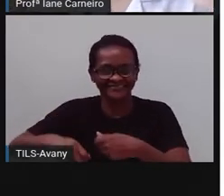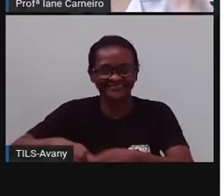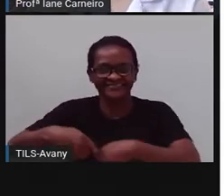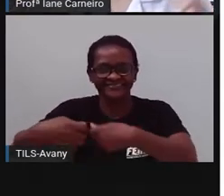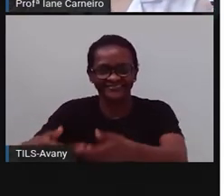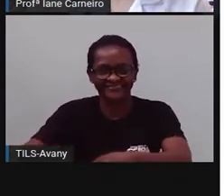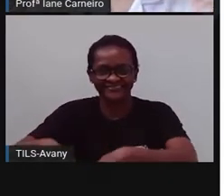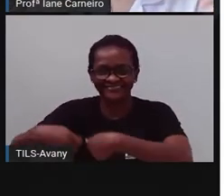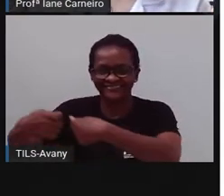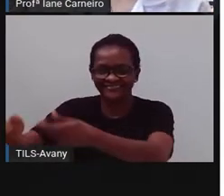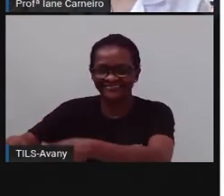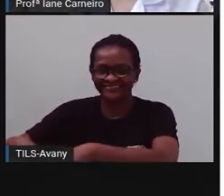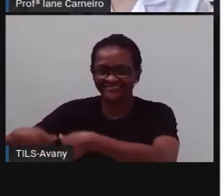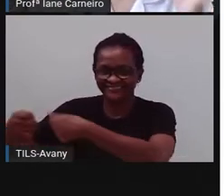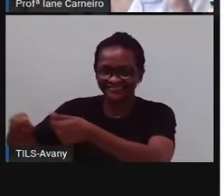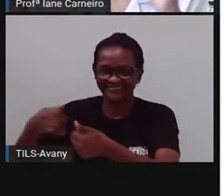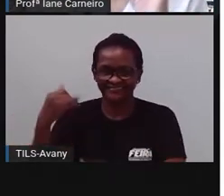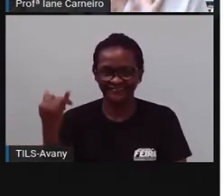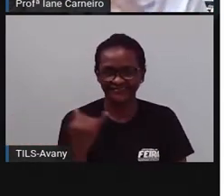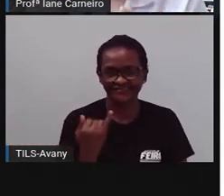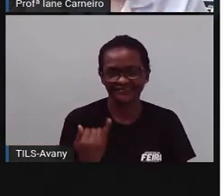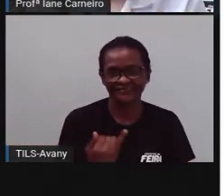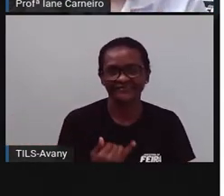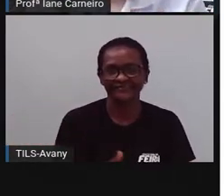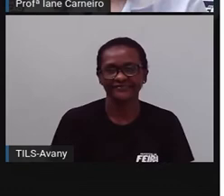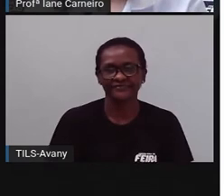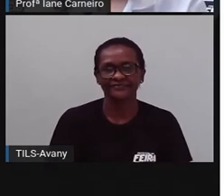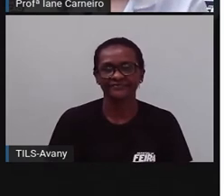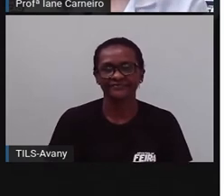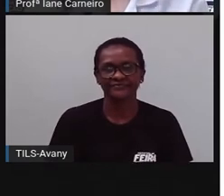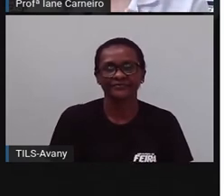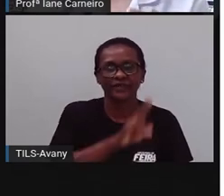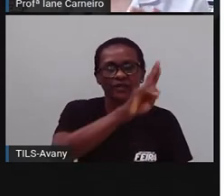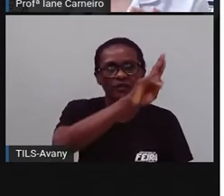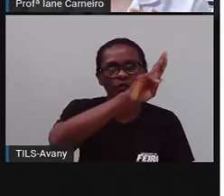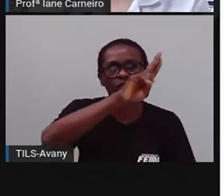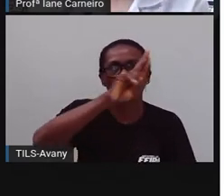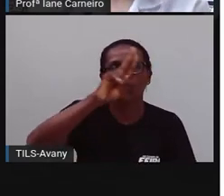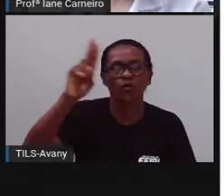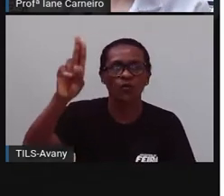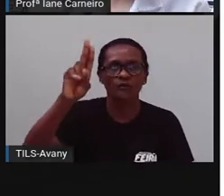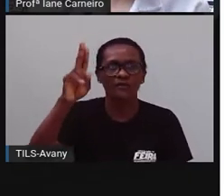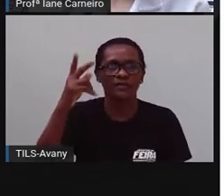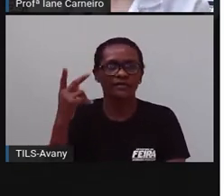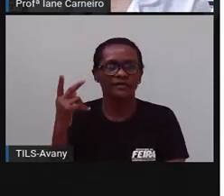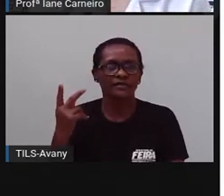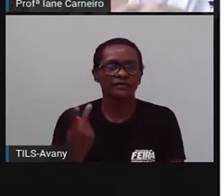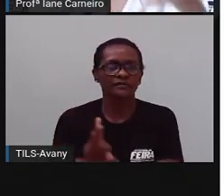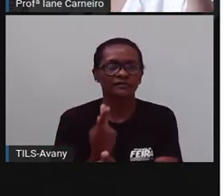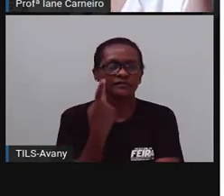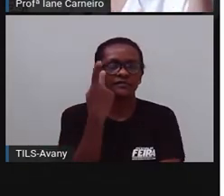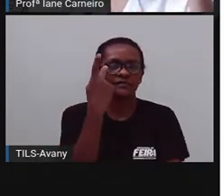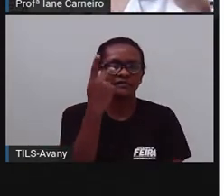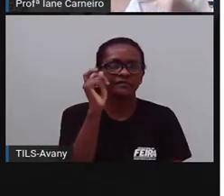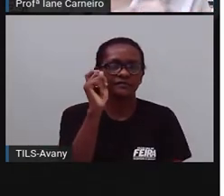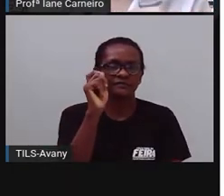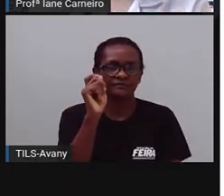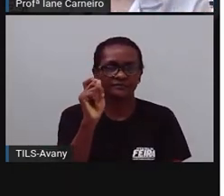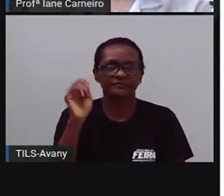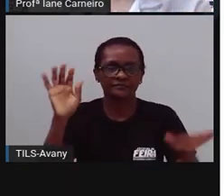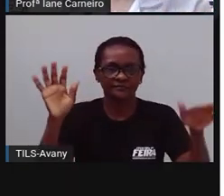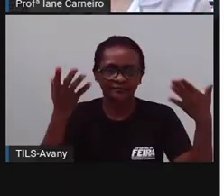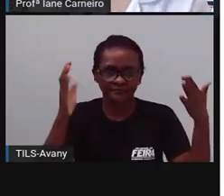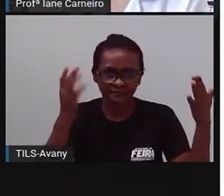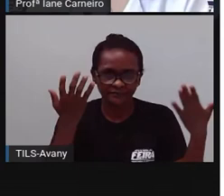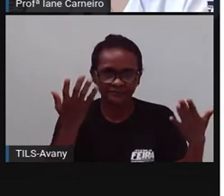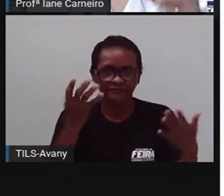independente do tipo da festa né então tem o nome do evento que vai acontecer tem o nome de